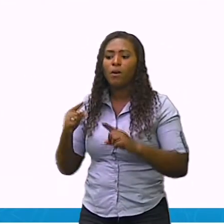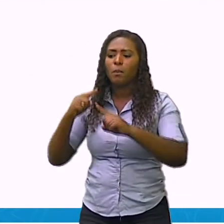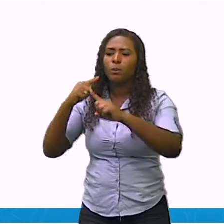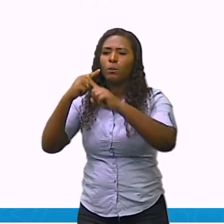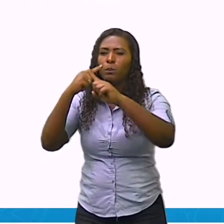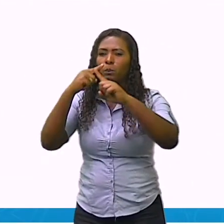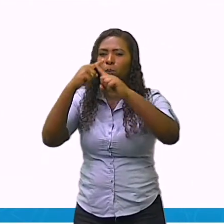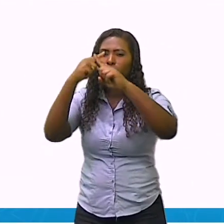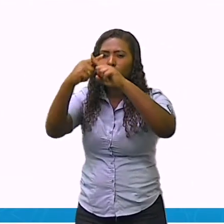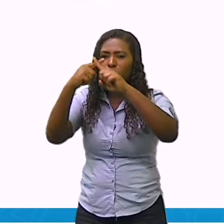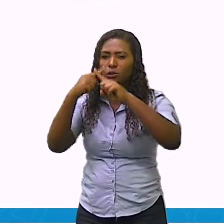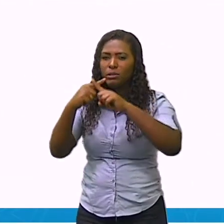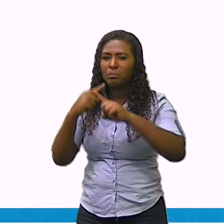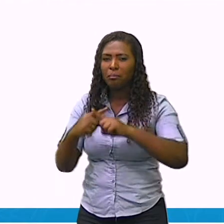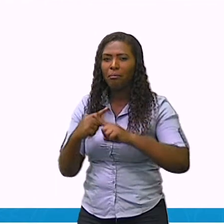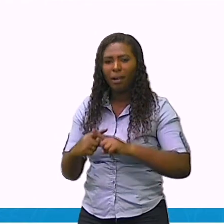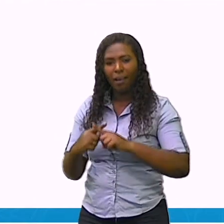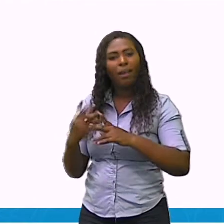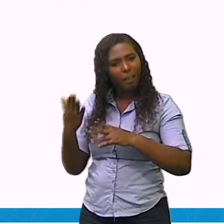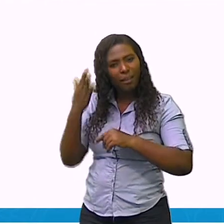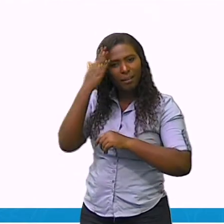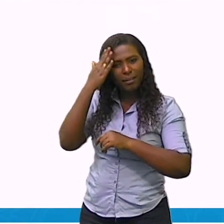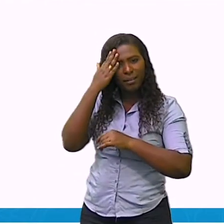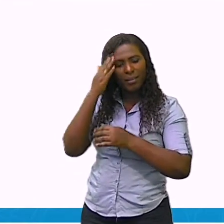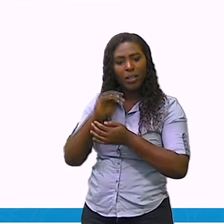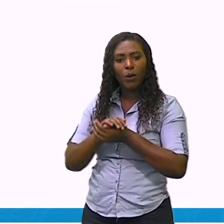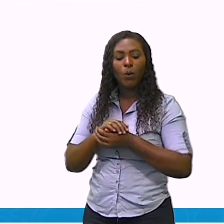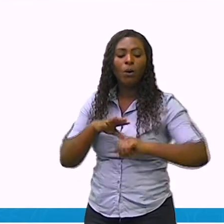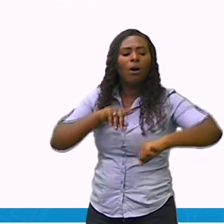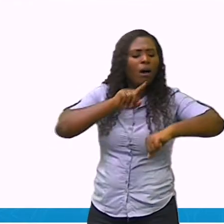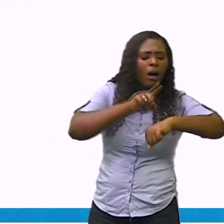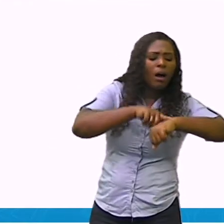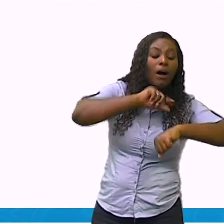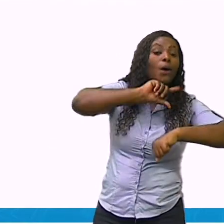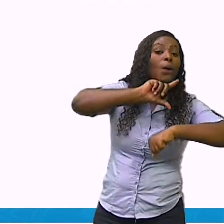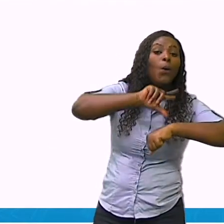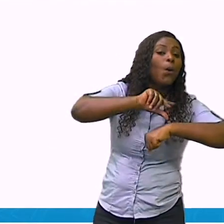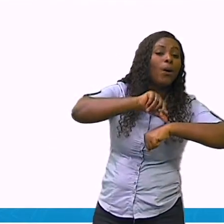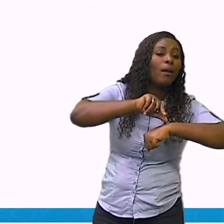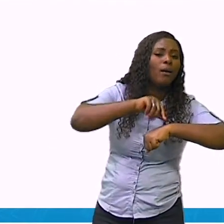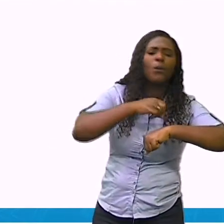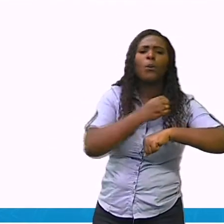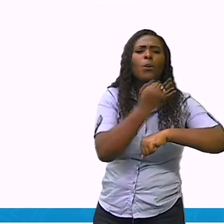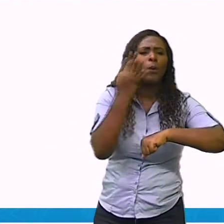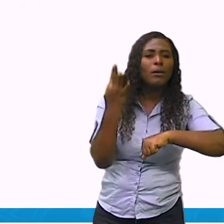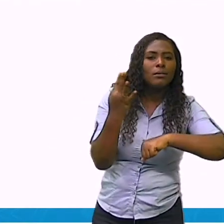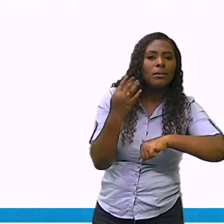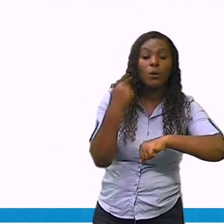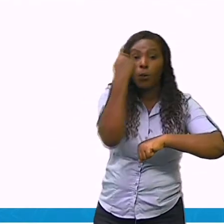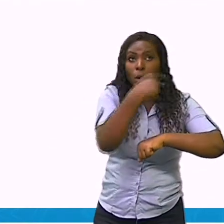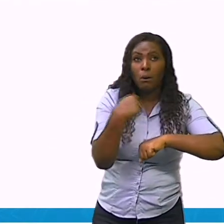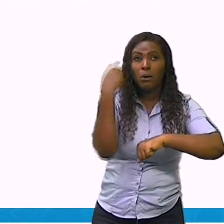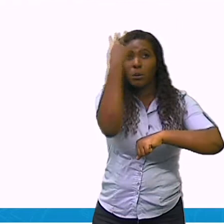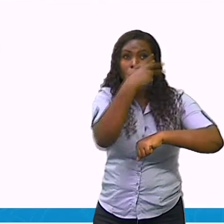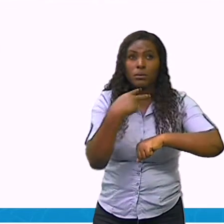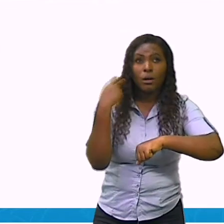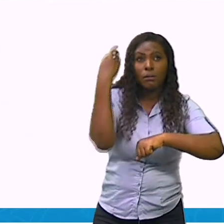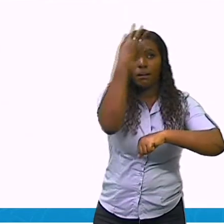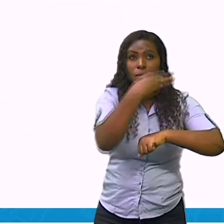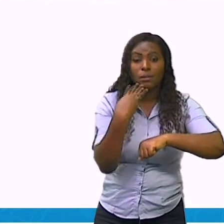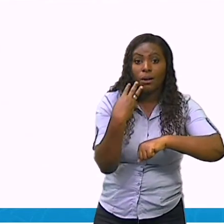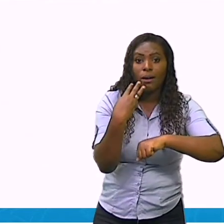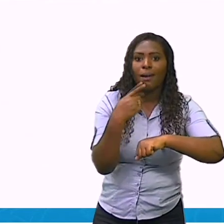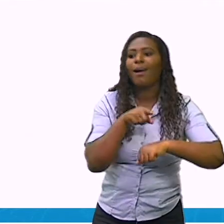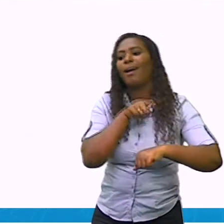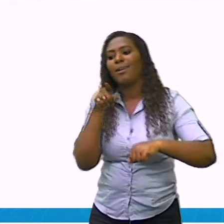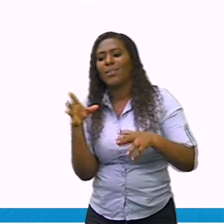multiplicar o número de horas pelo valor que ela definiu, que era 1 hora. Então, o valor que foi